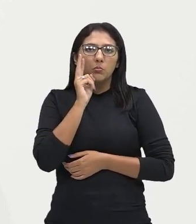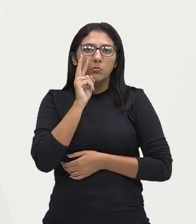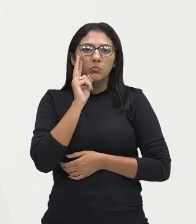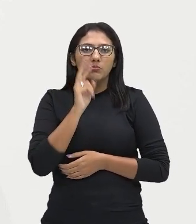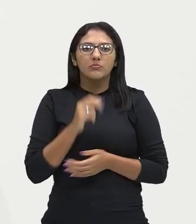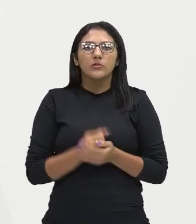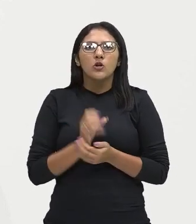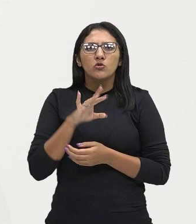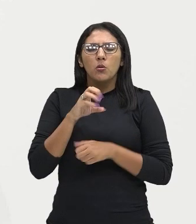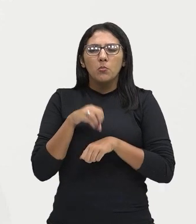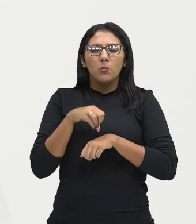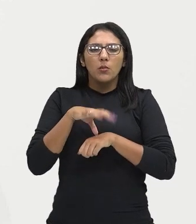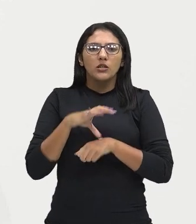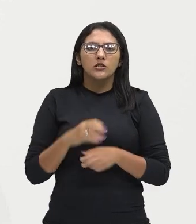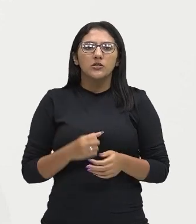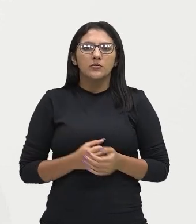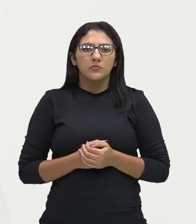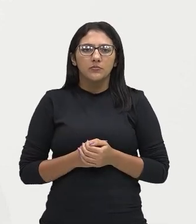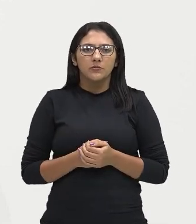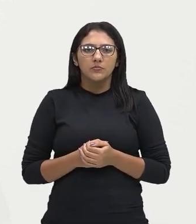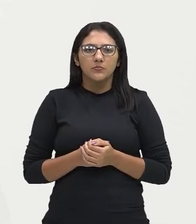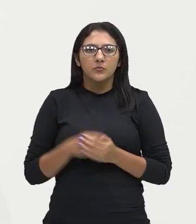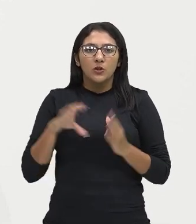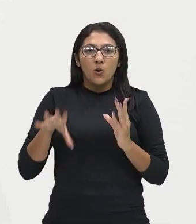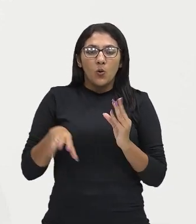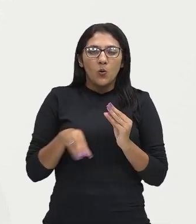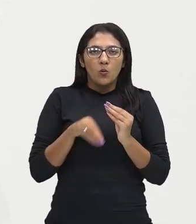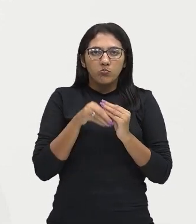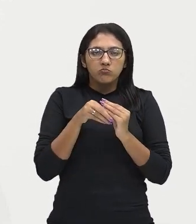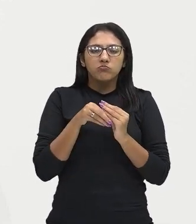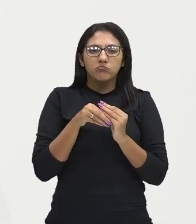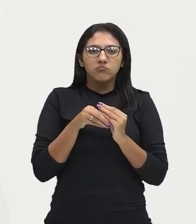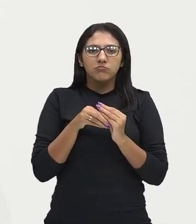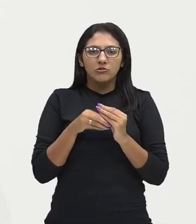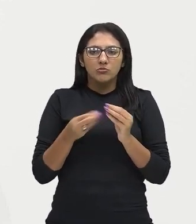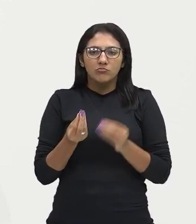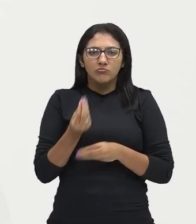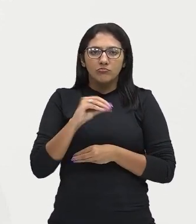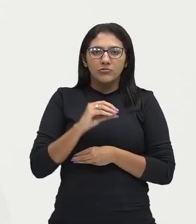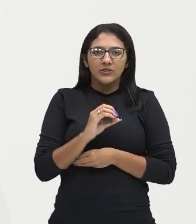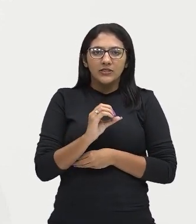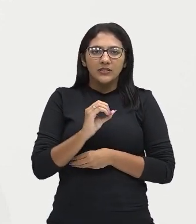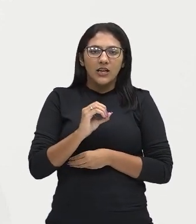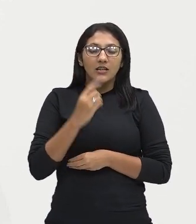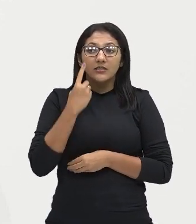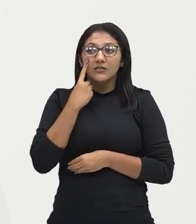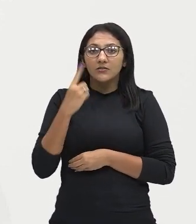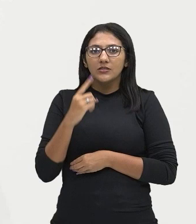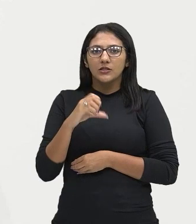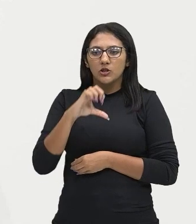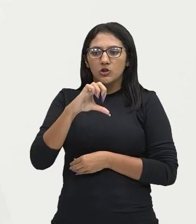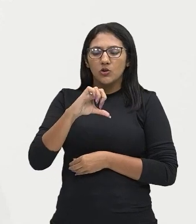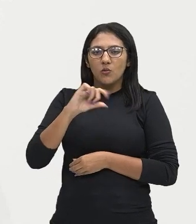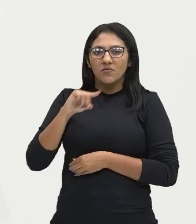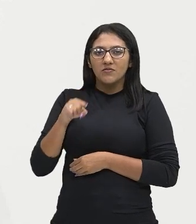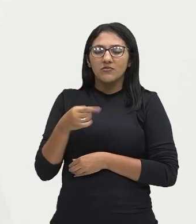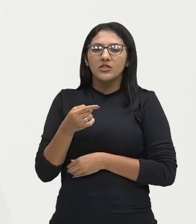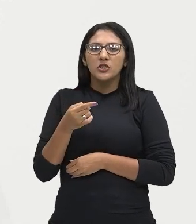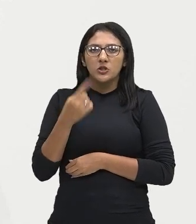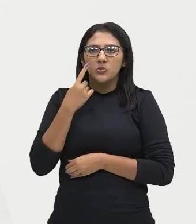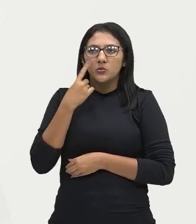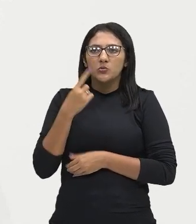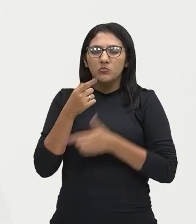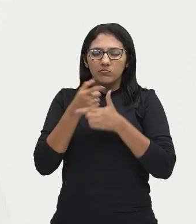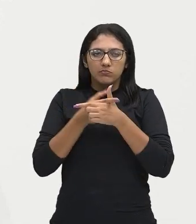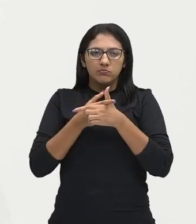dica. Acrescenta um 0 aqui no resto e inicia aqui um quociente decimal. Colocamos aí